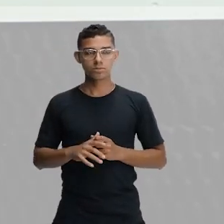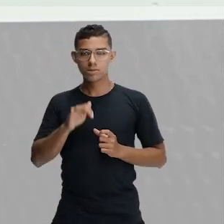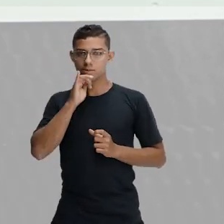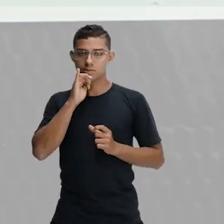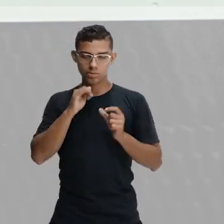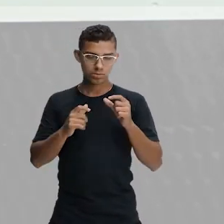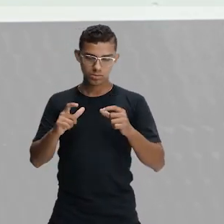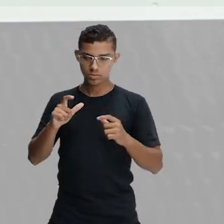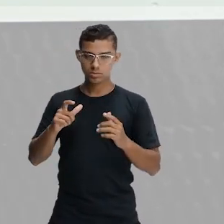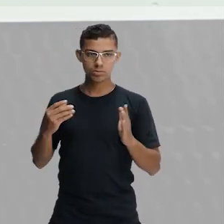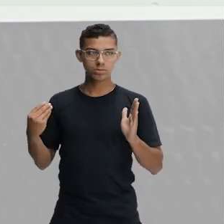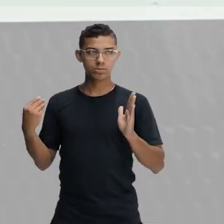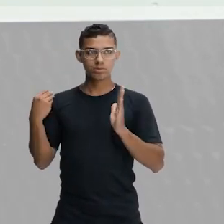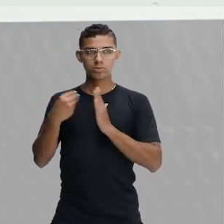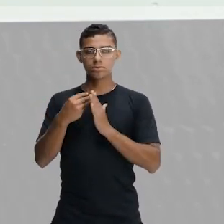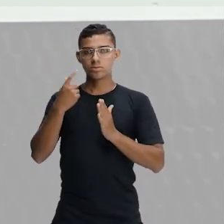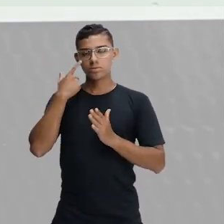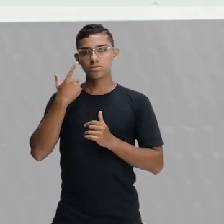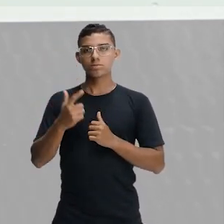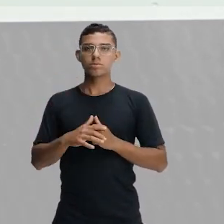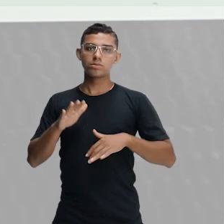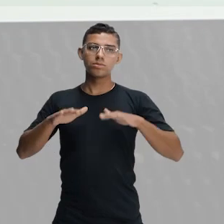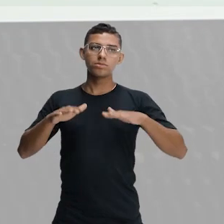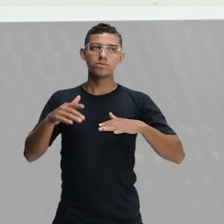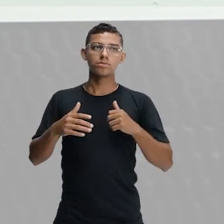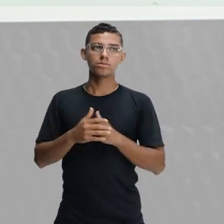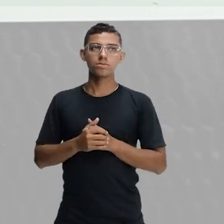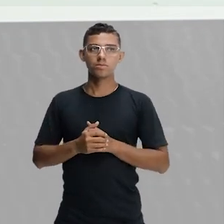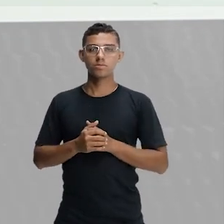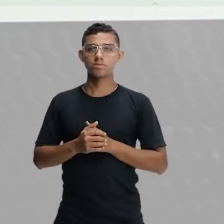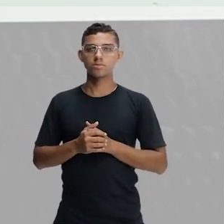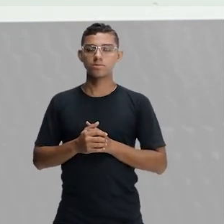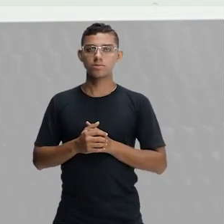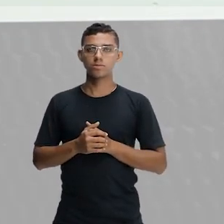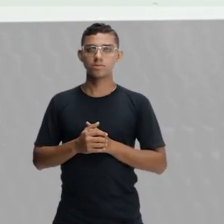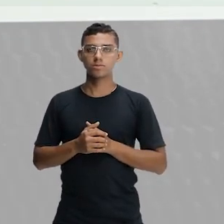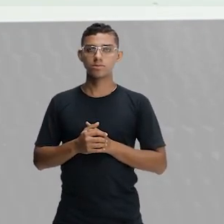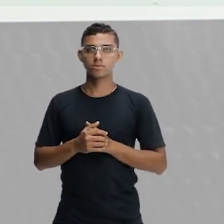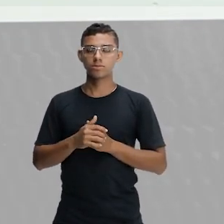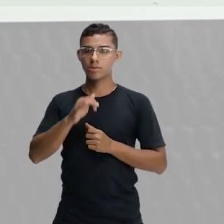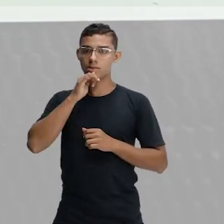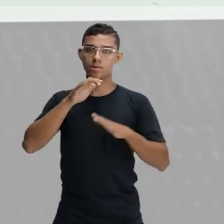com a tarja magnética, e a pessoa não é atritando aquele cartão no